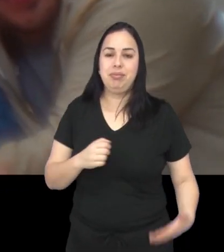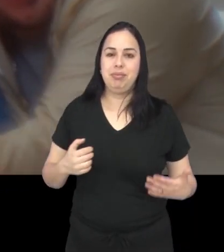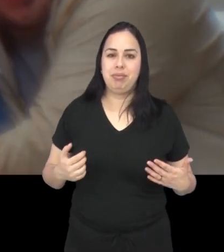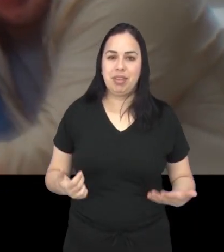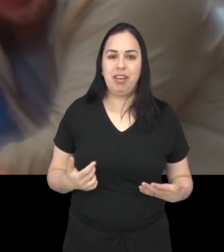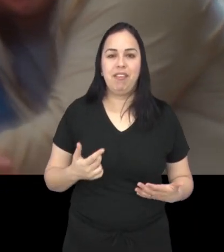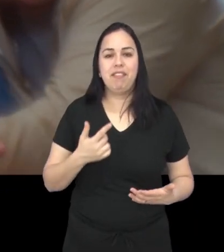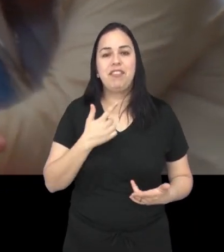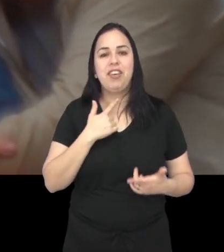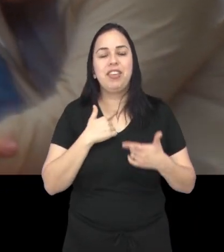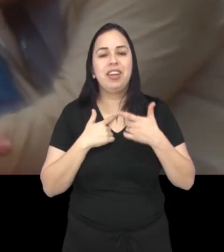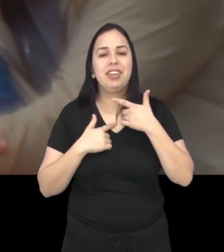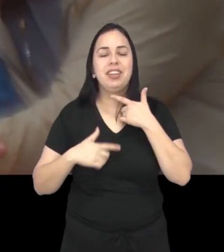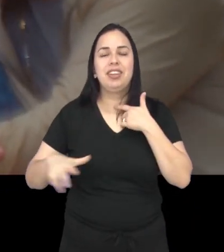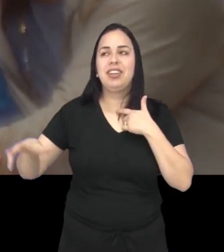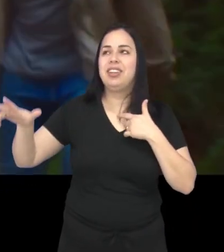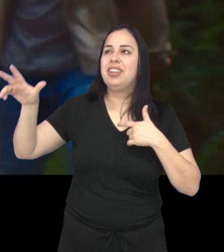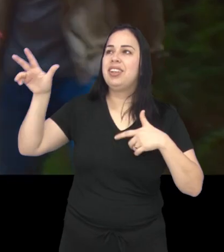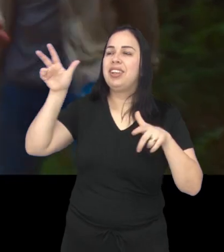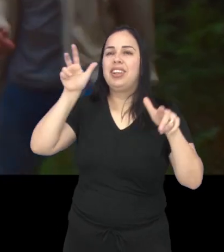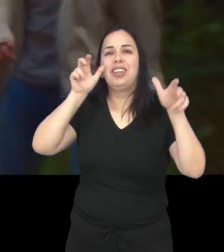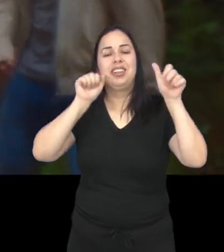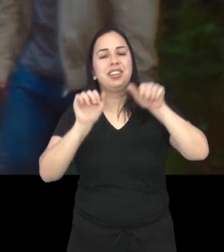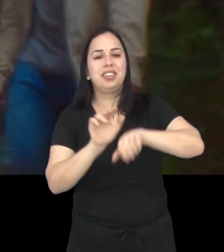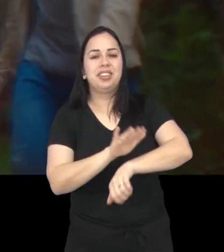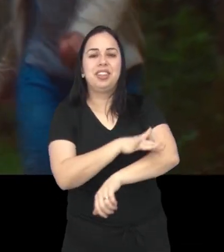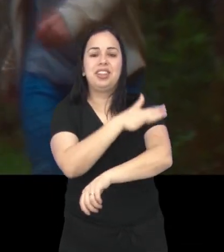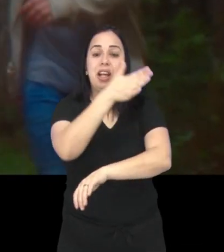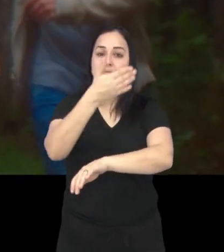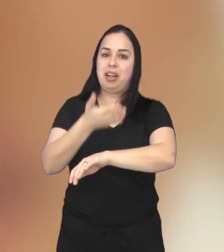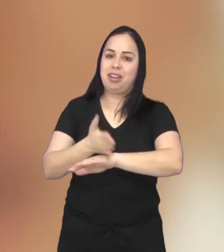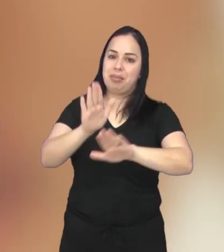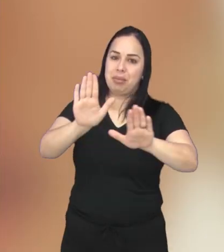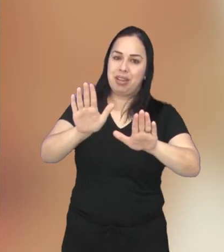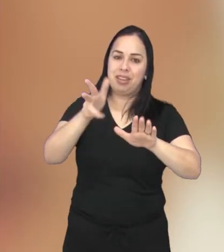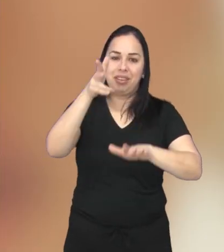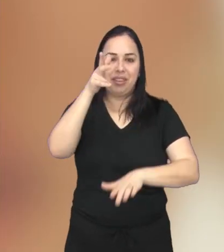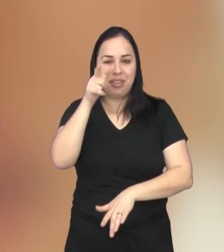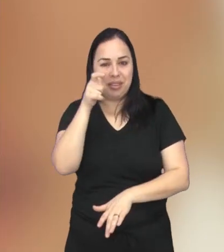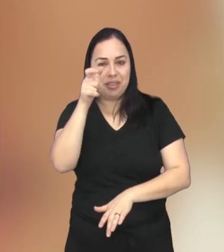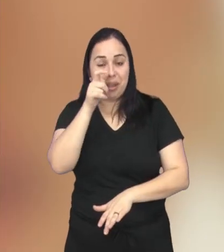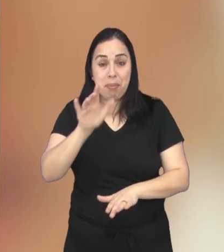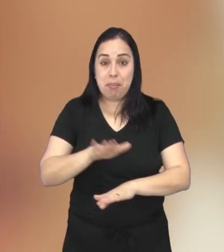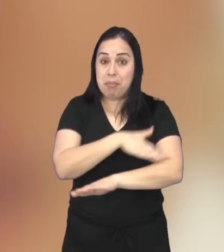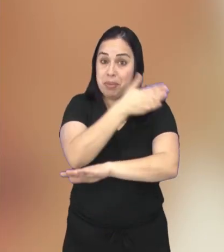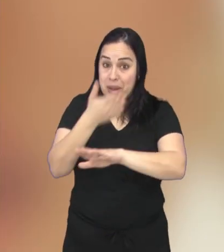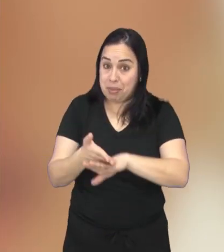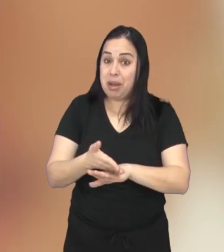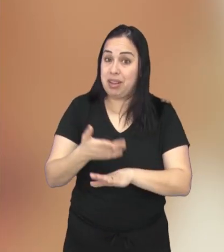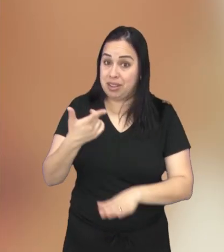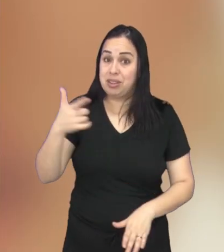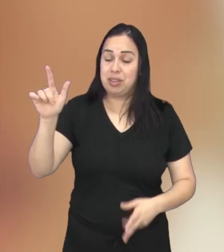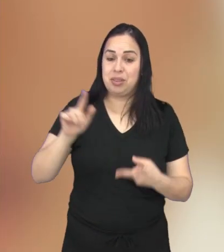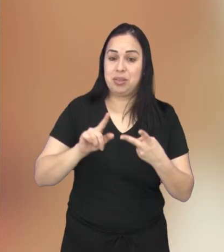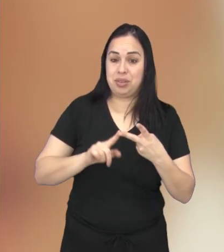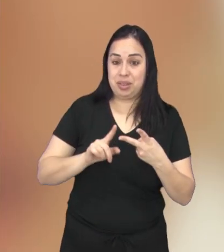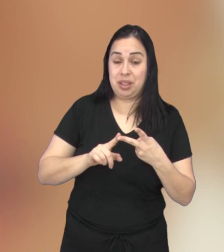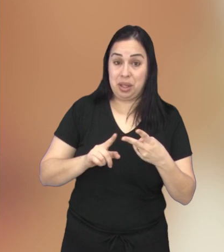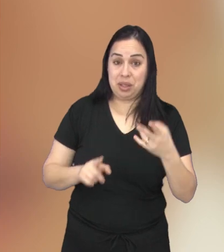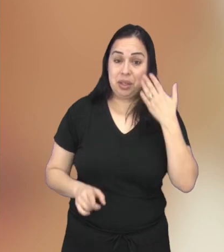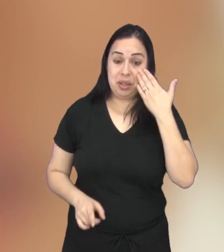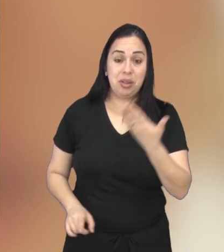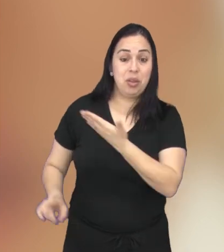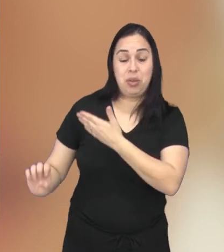A vontade é ficar ouvindo essa música o dia inteiro, mas tem mais. O segundo álbum da Ana Gabriela, o Degradê, chegou